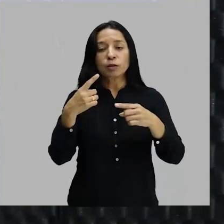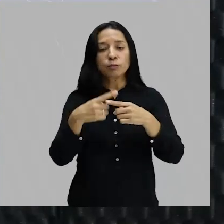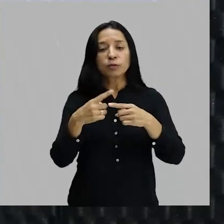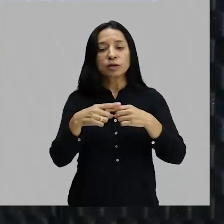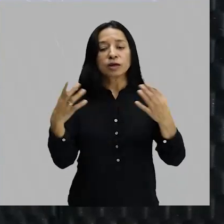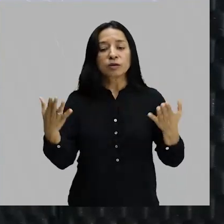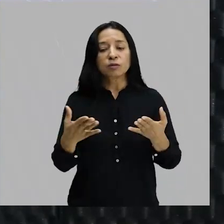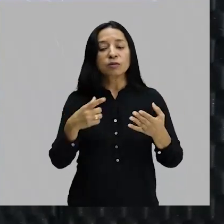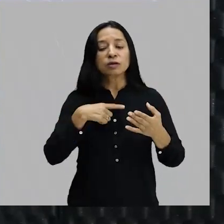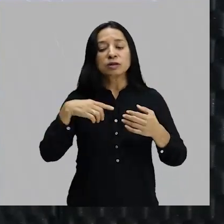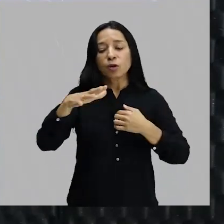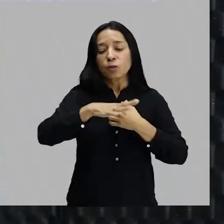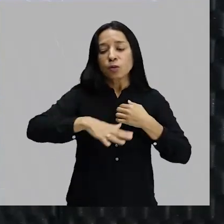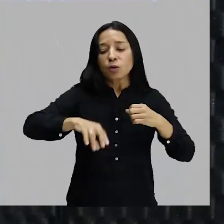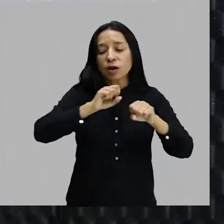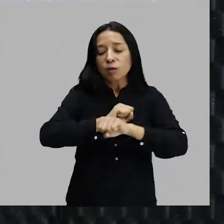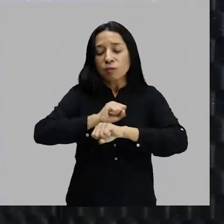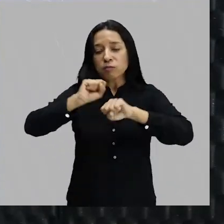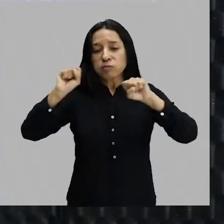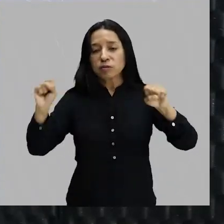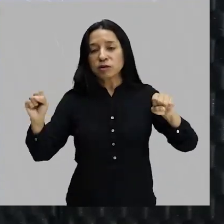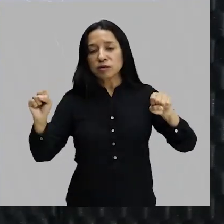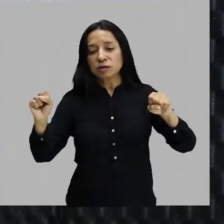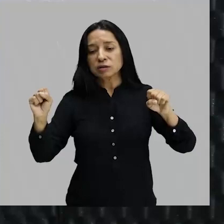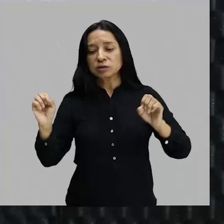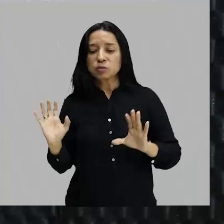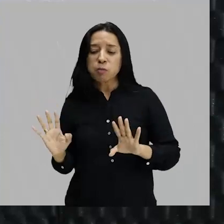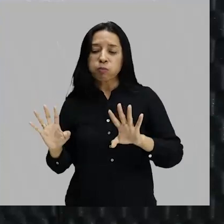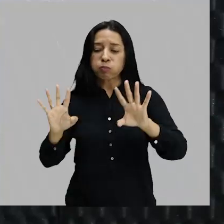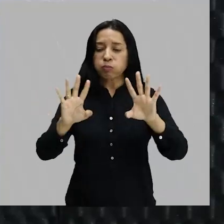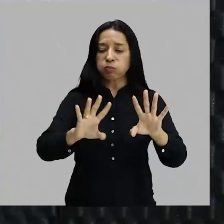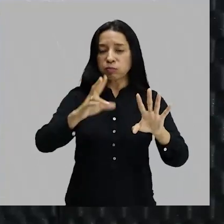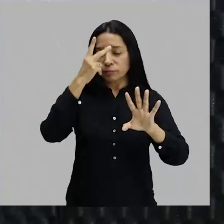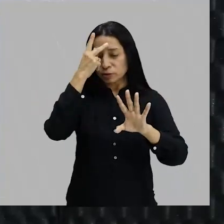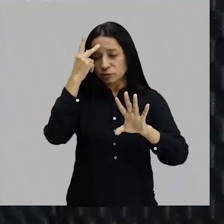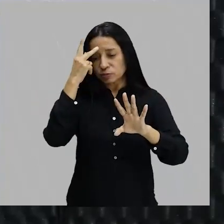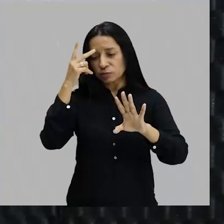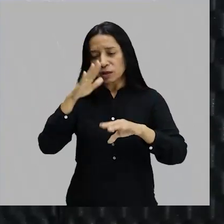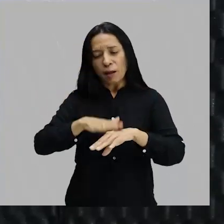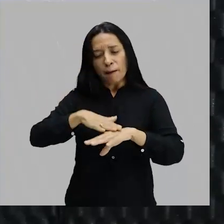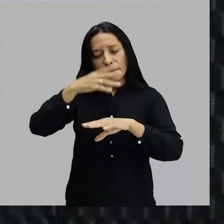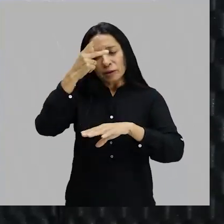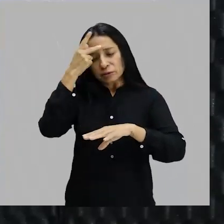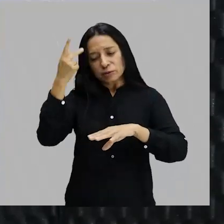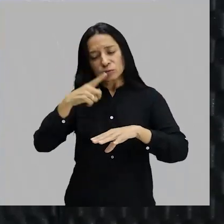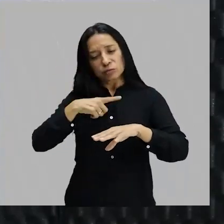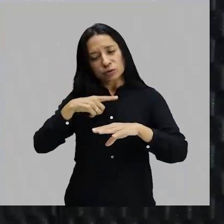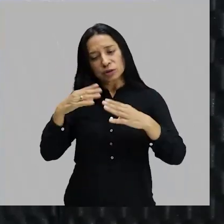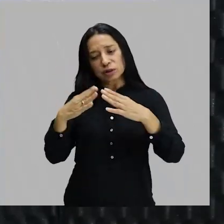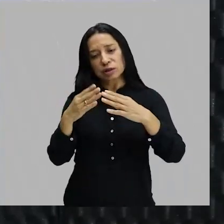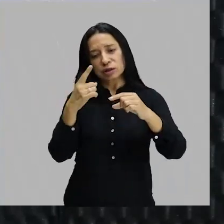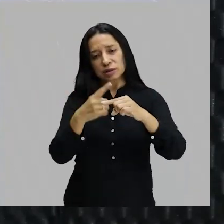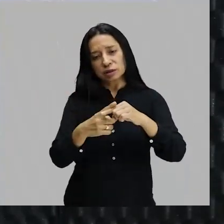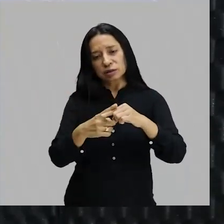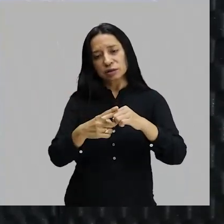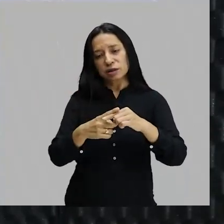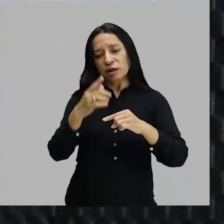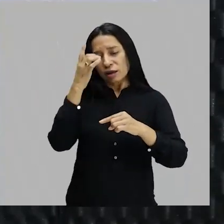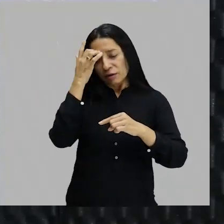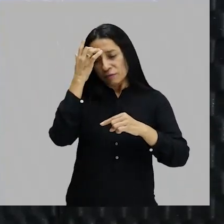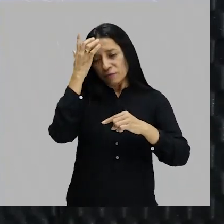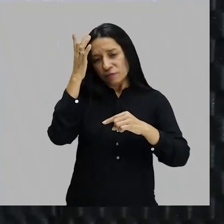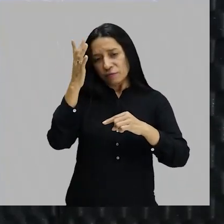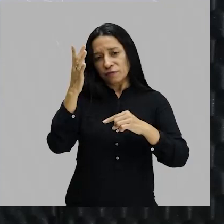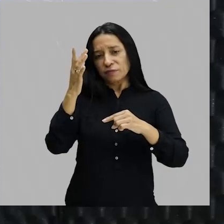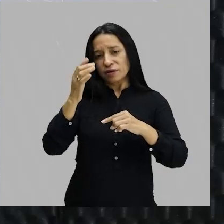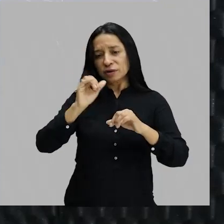Porque agora eu tenho um local grande, enorme, para caber muita gente. Porque quanto mais gente eu tivesse na igreja, mais fácil era de promover, promulgar